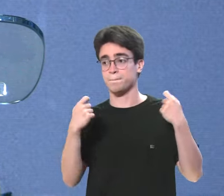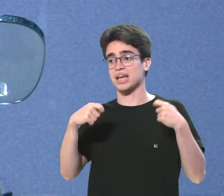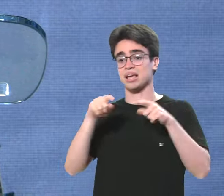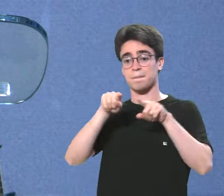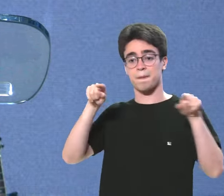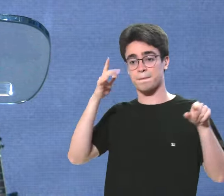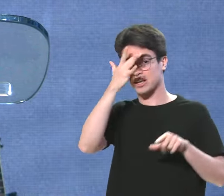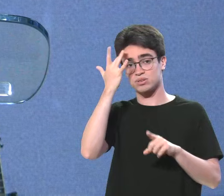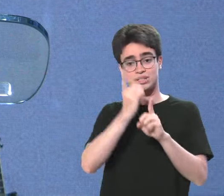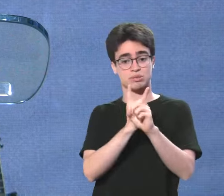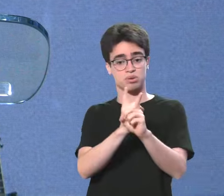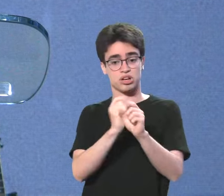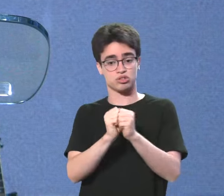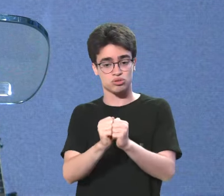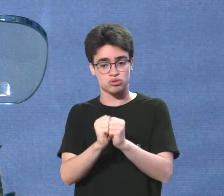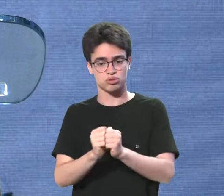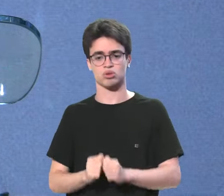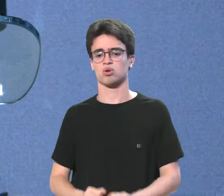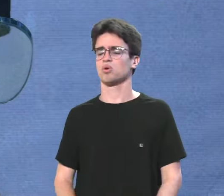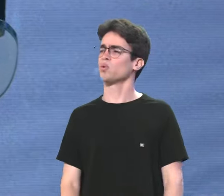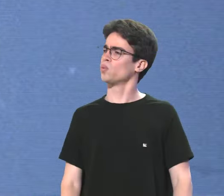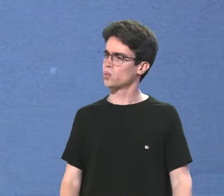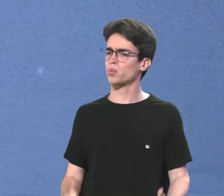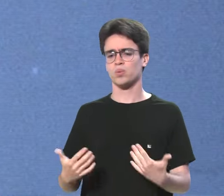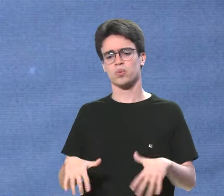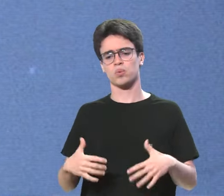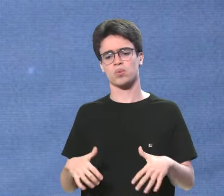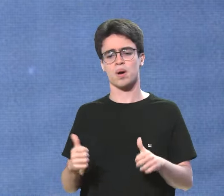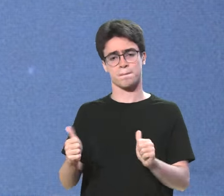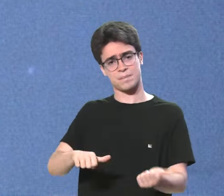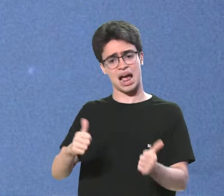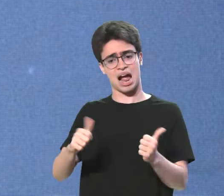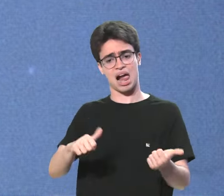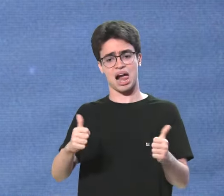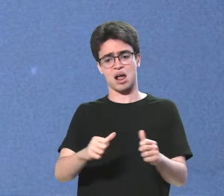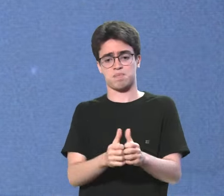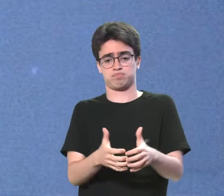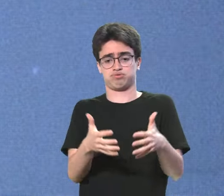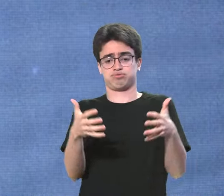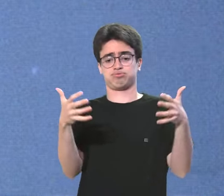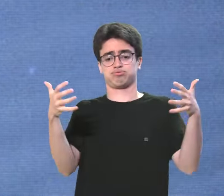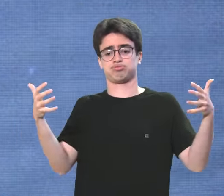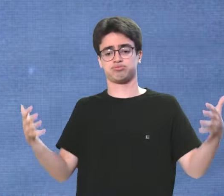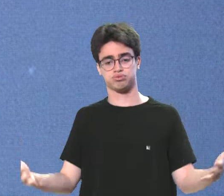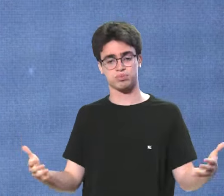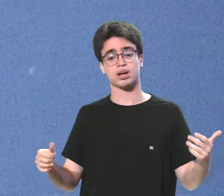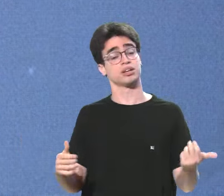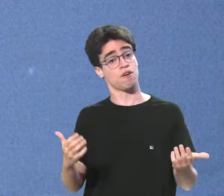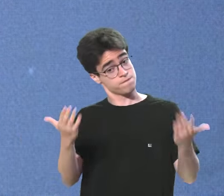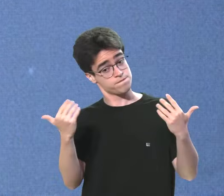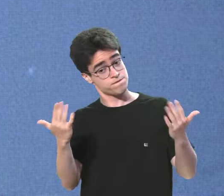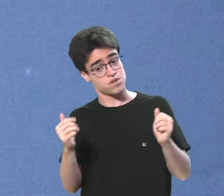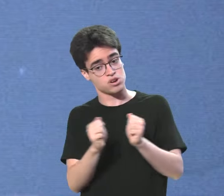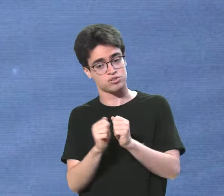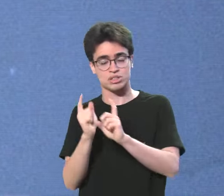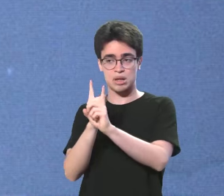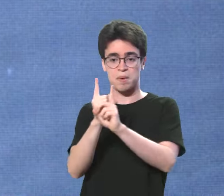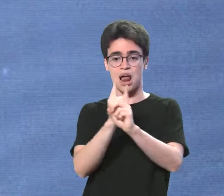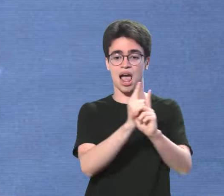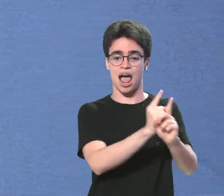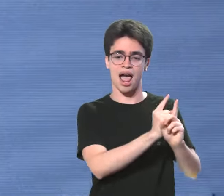para discipular gente os os batismos só aumentaram Então vamos correr né Vamos discipular gente